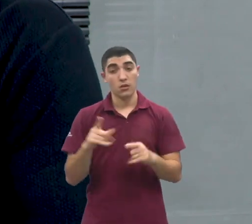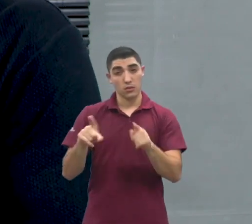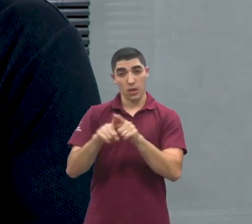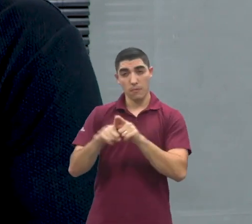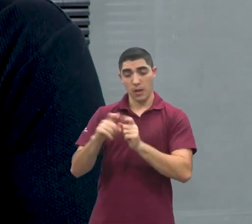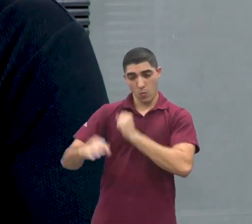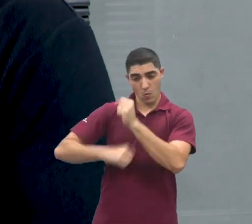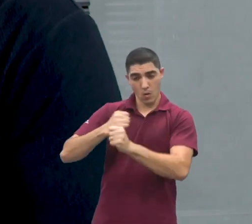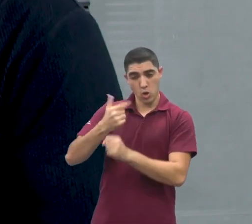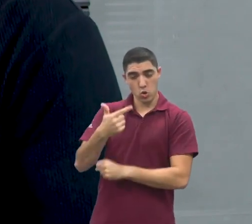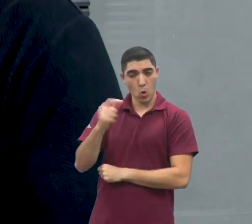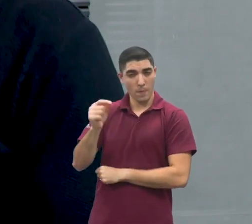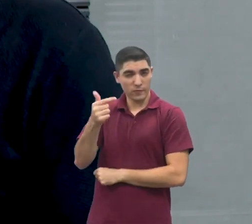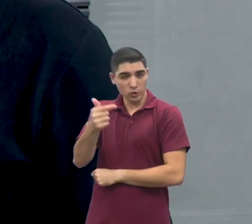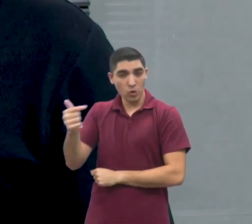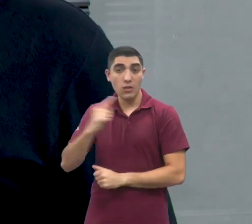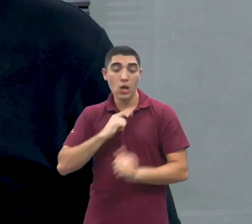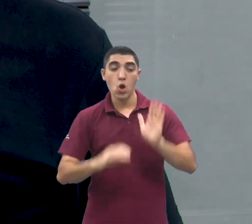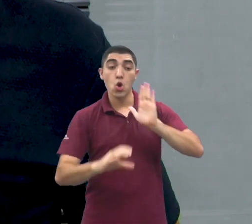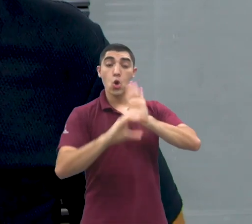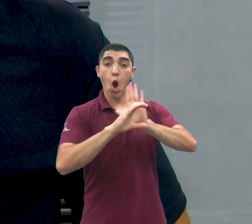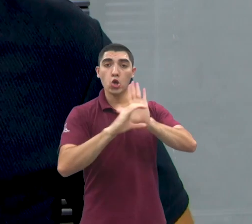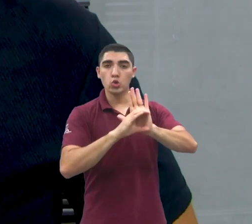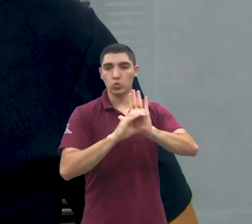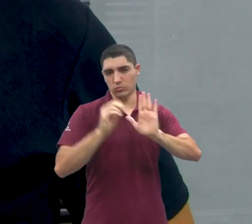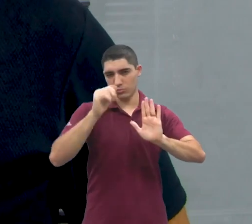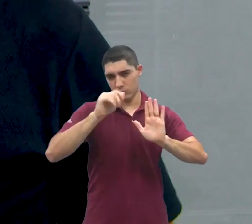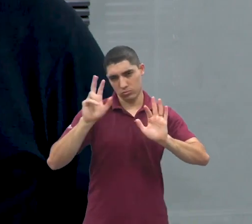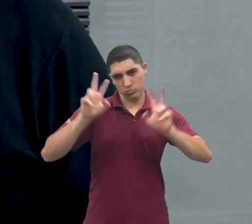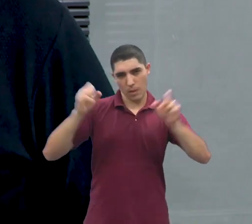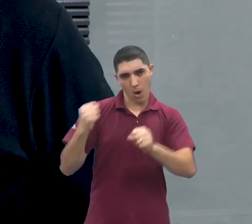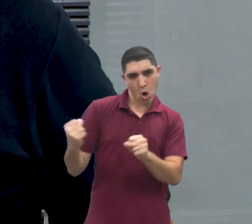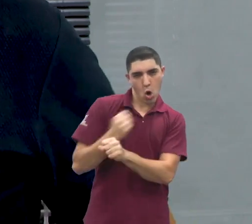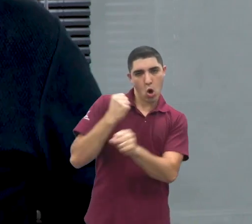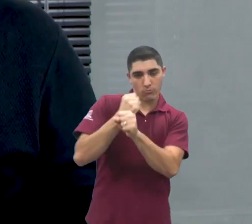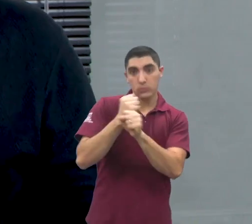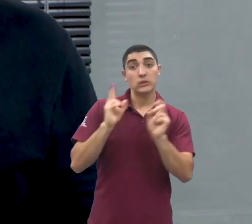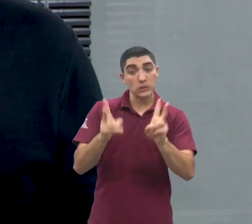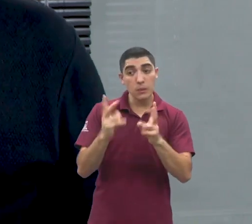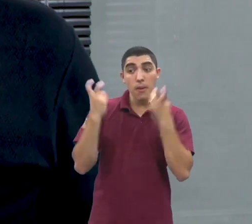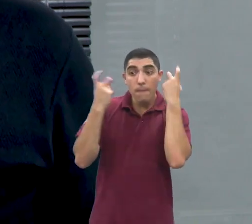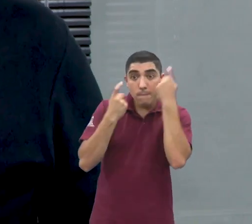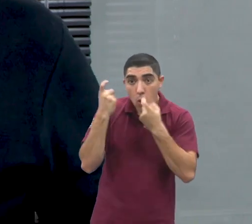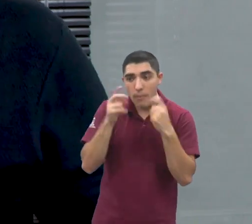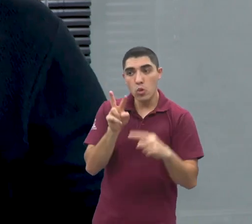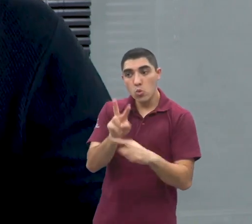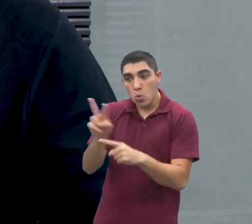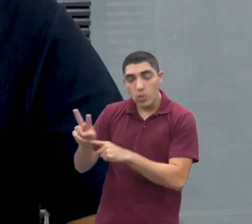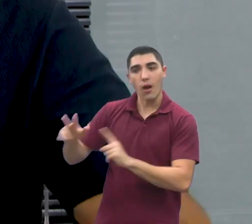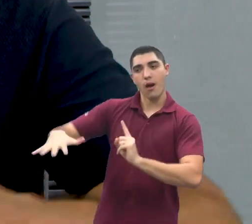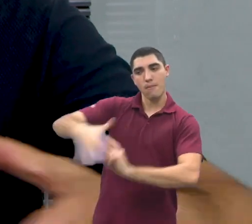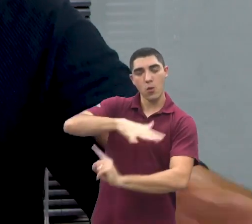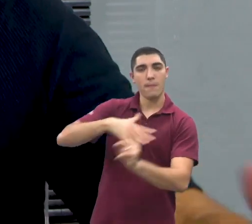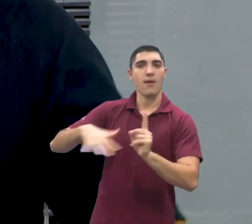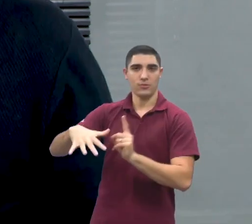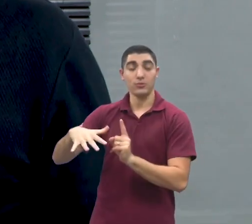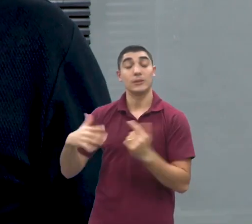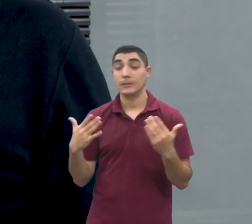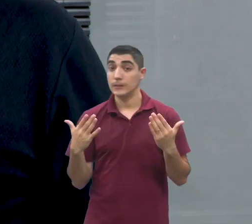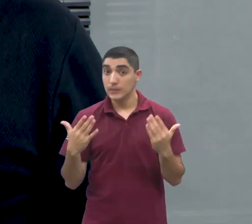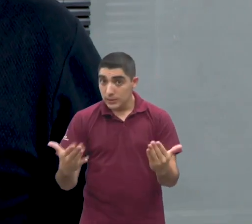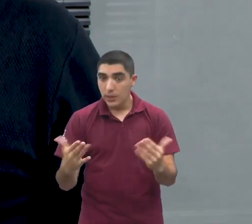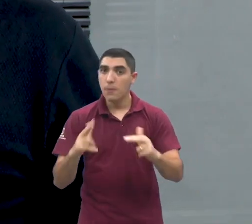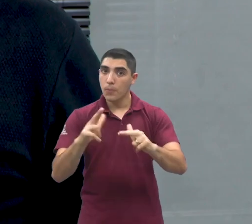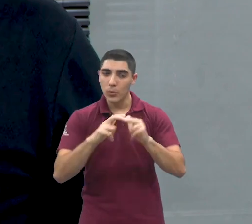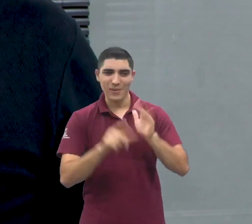em 2022 já falou da sustentabilidade no ambiente construído. O plano diretor de zonamento, quer dizer, um conjunto